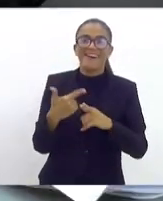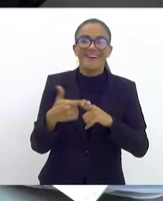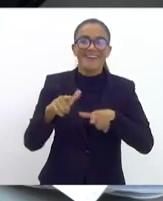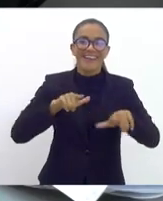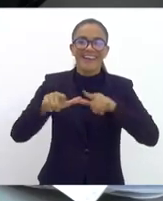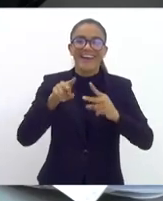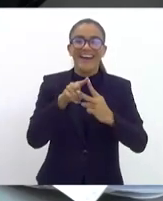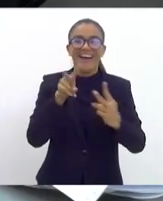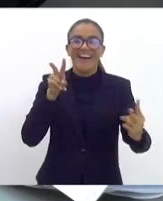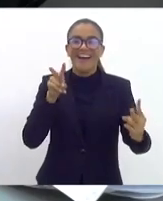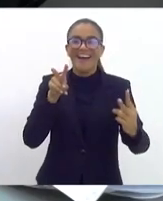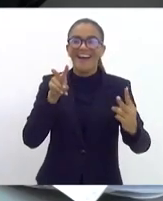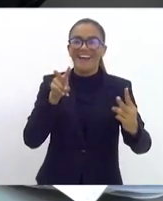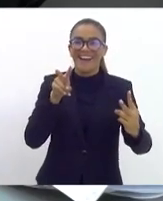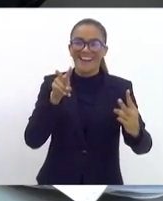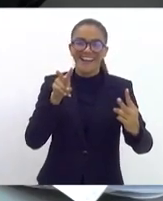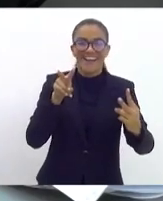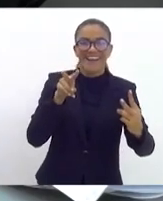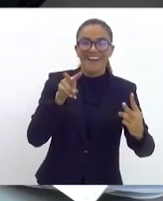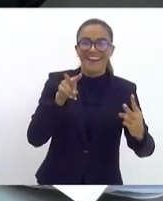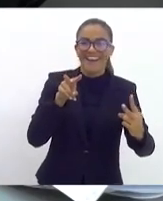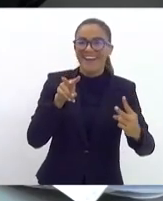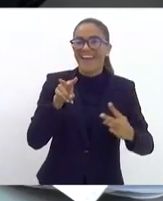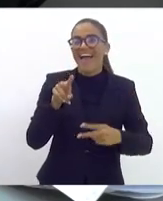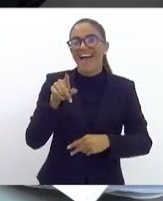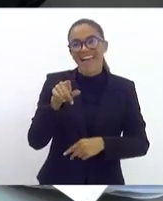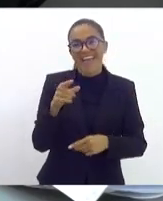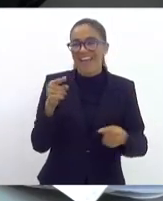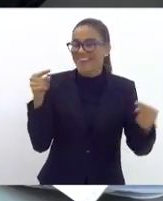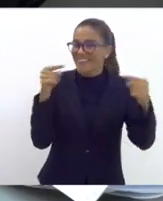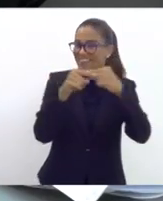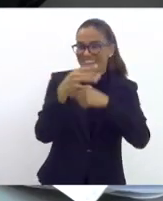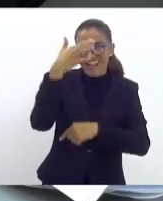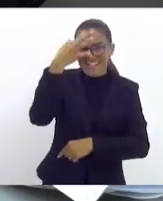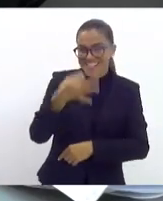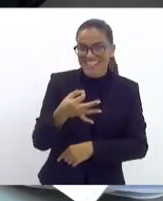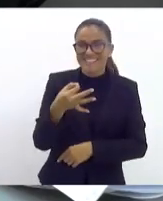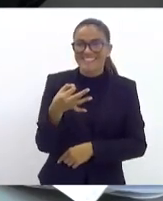remorso que chegou é um contrassenso